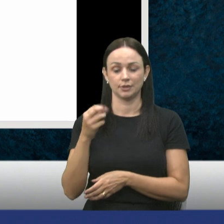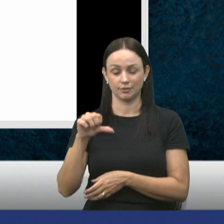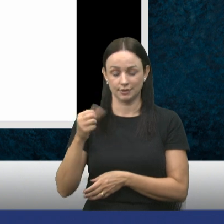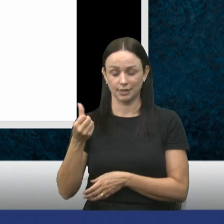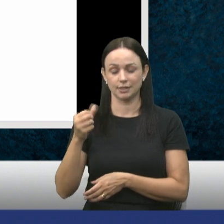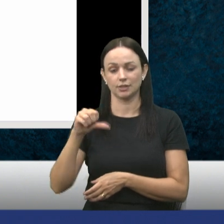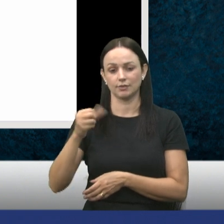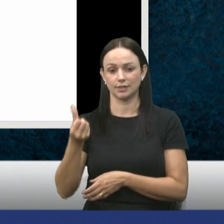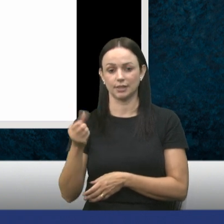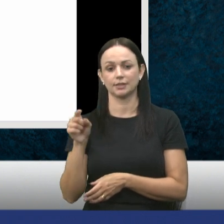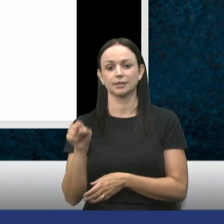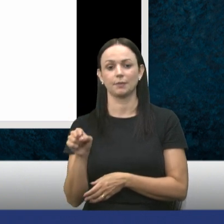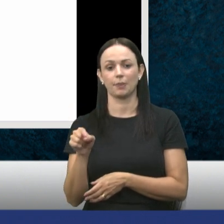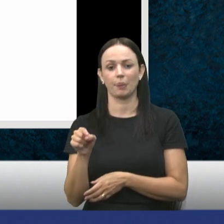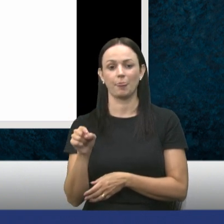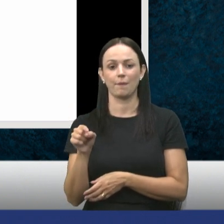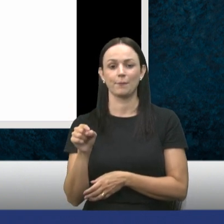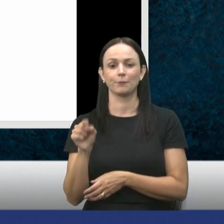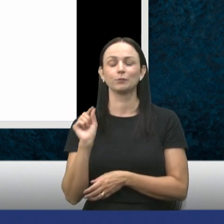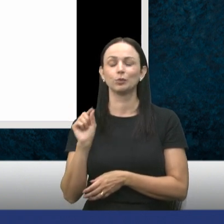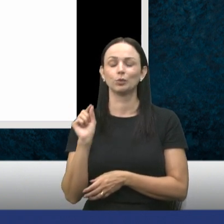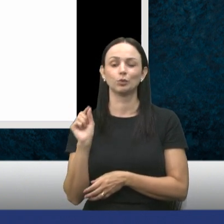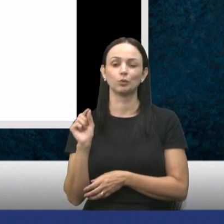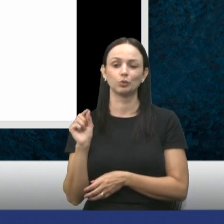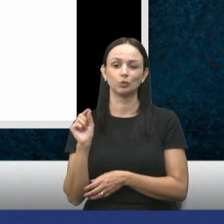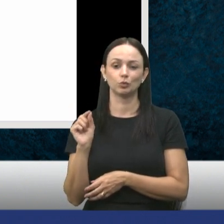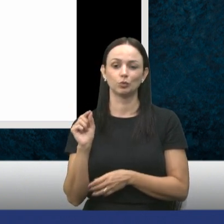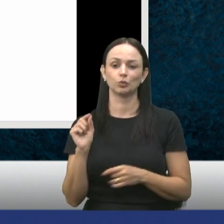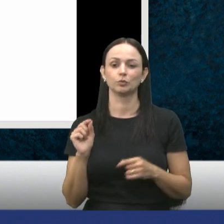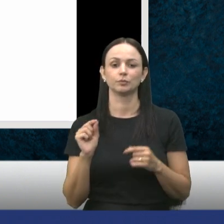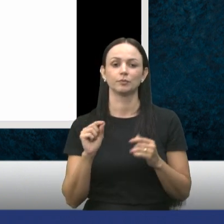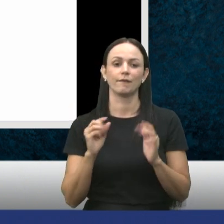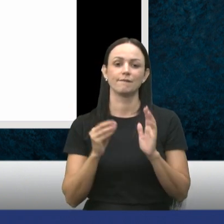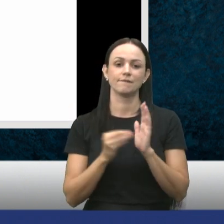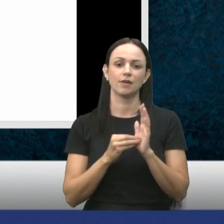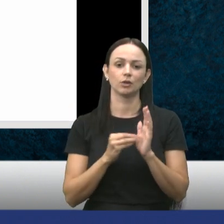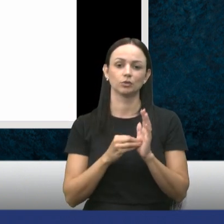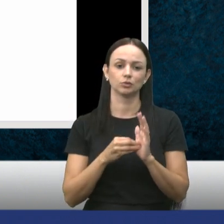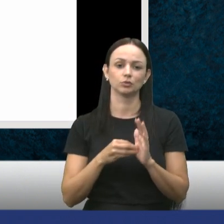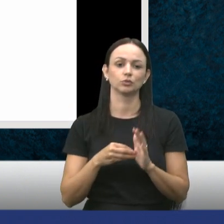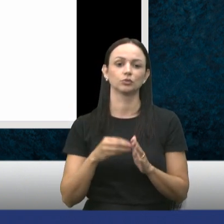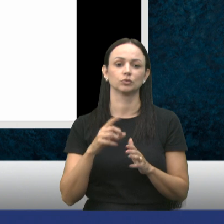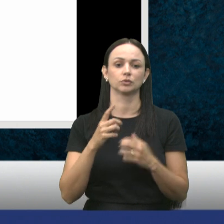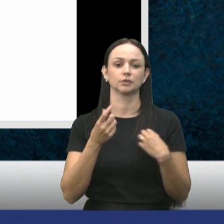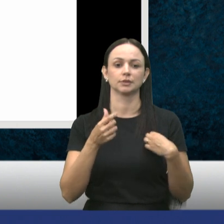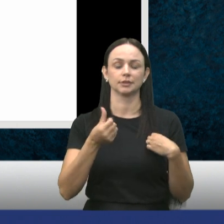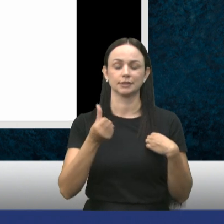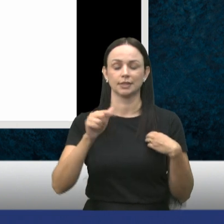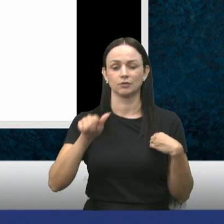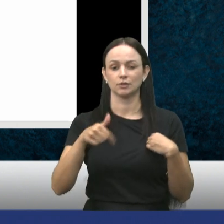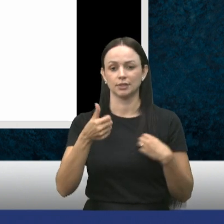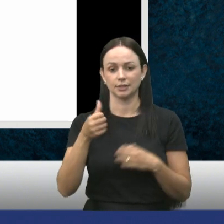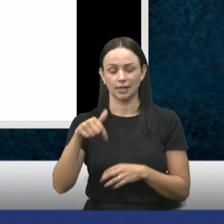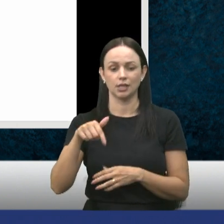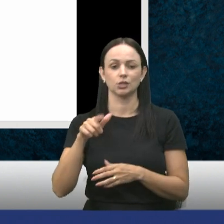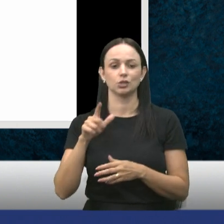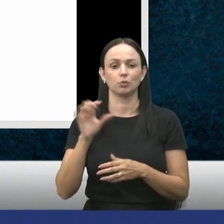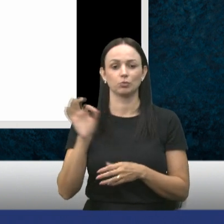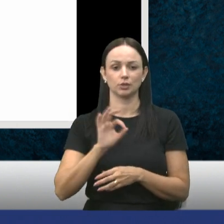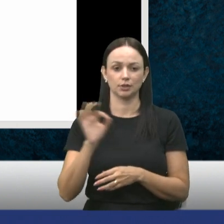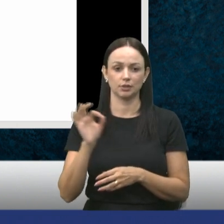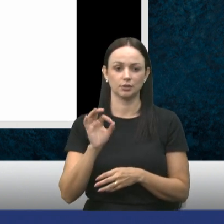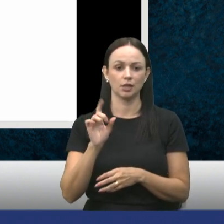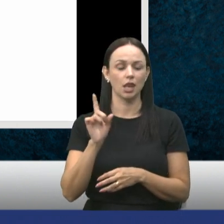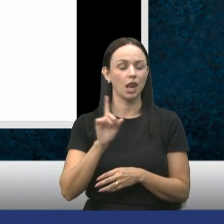159.626.96, né? Que faltou uma cobertura de 67,47%. Porém, repito, não é